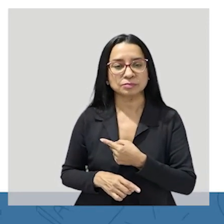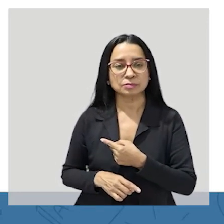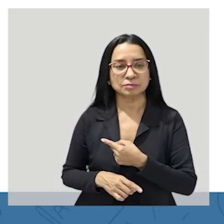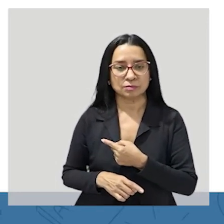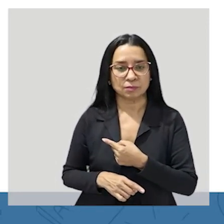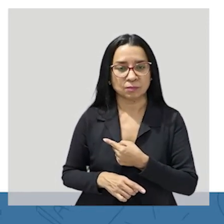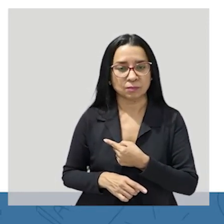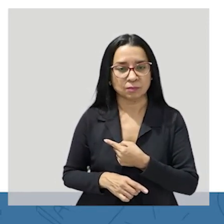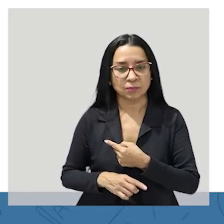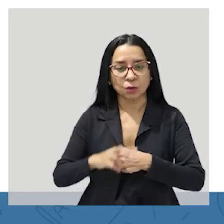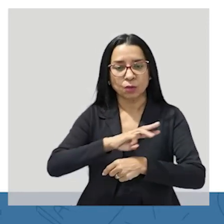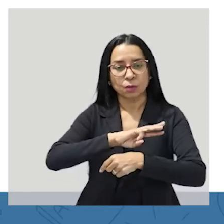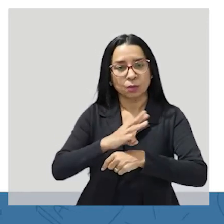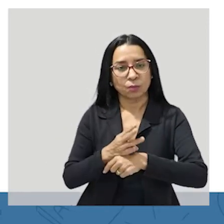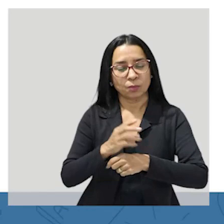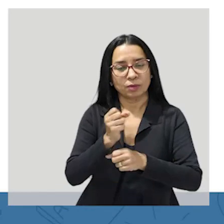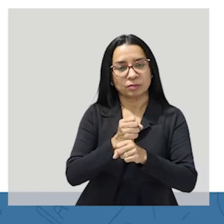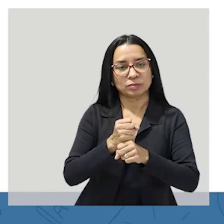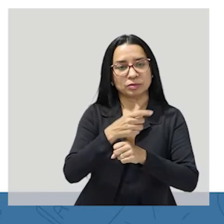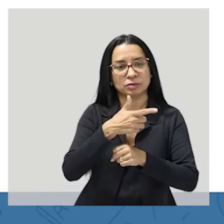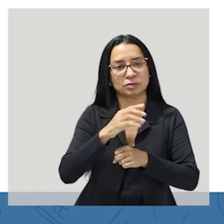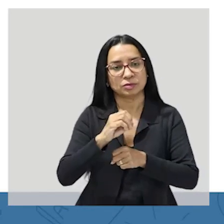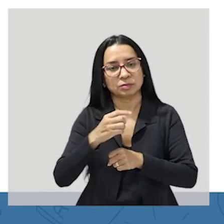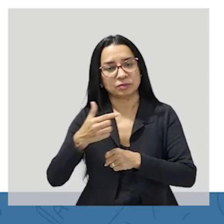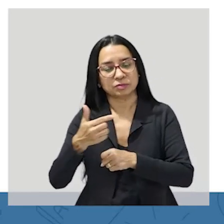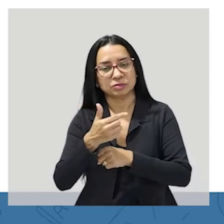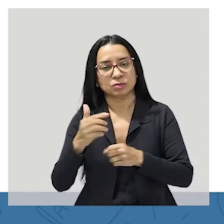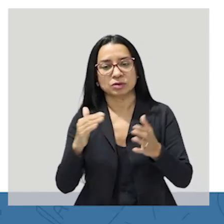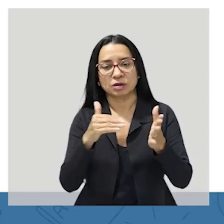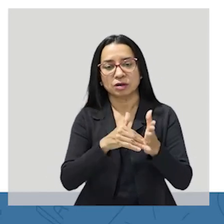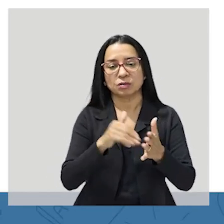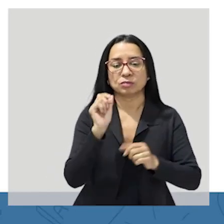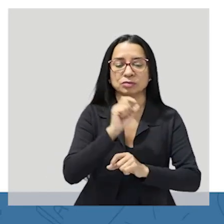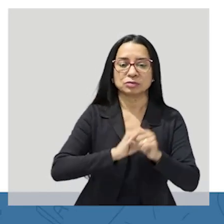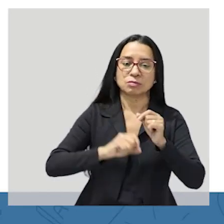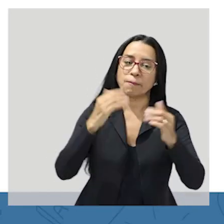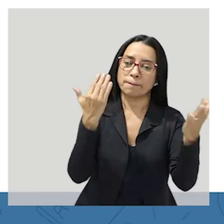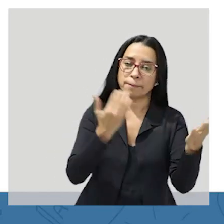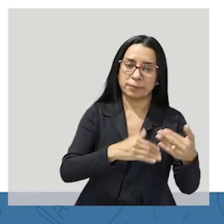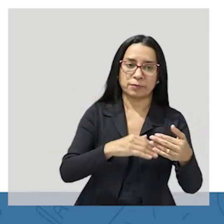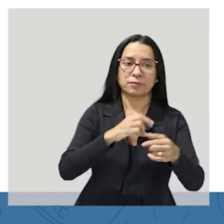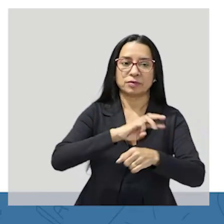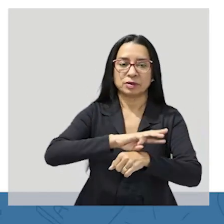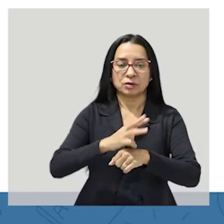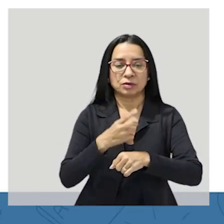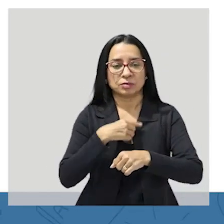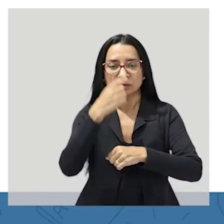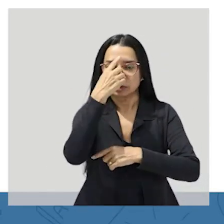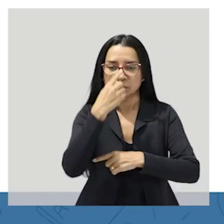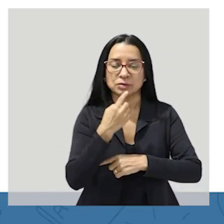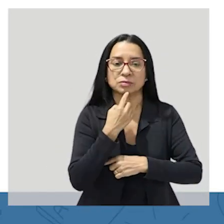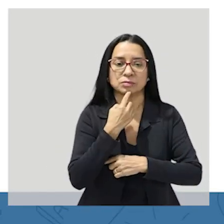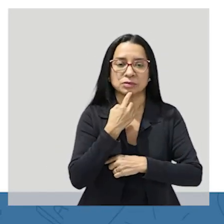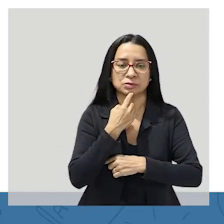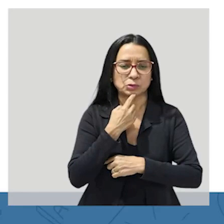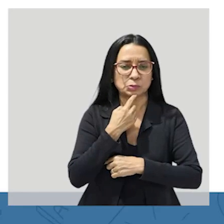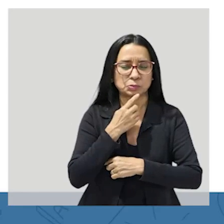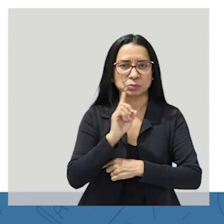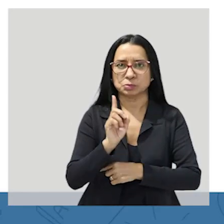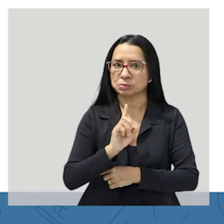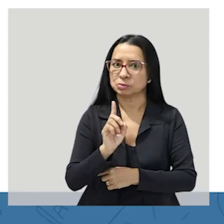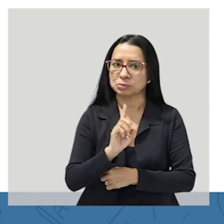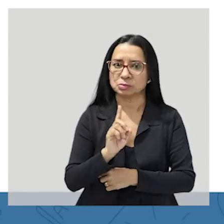Questão da UEMA 2022, recente, a última prova da UEMA tem uma imagem, eu não vou analisar essa imagem agora contigo,